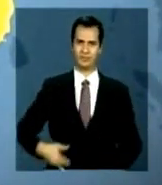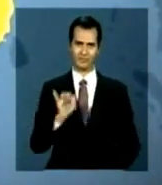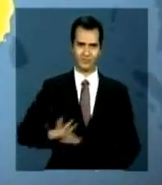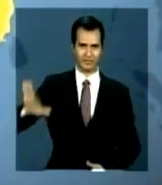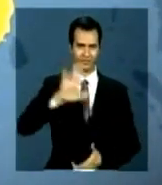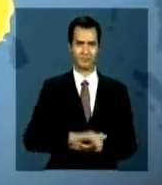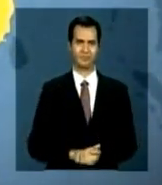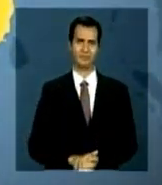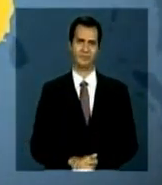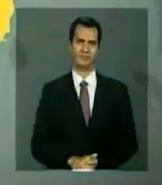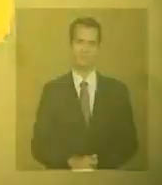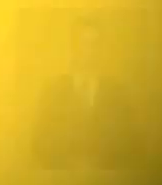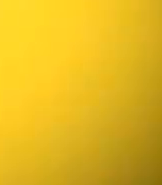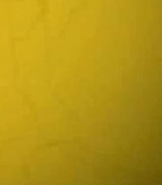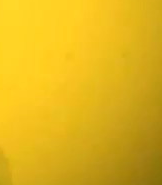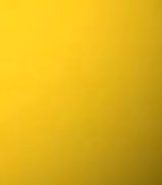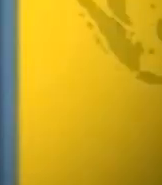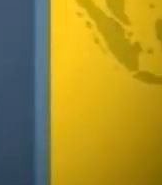TV do Governo